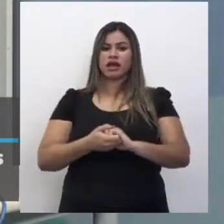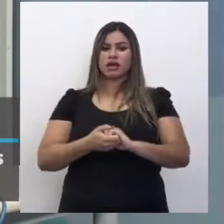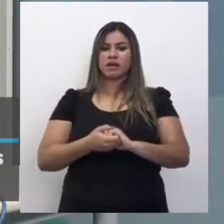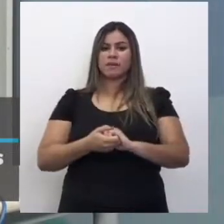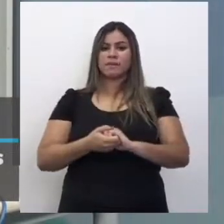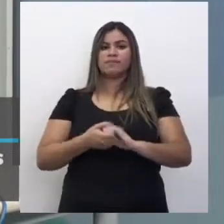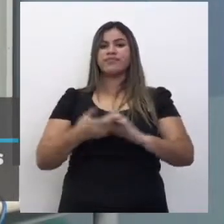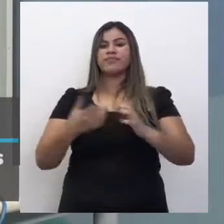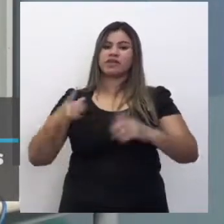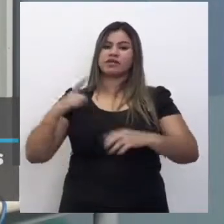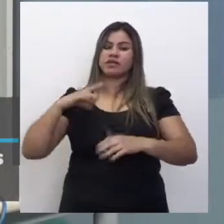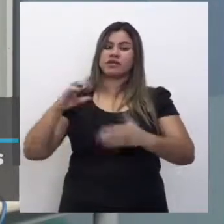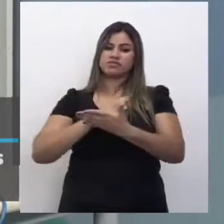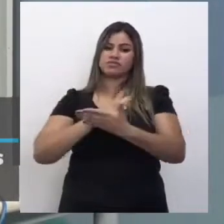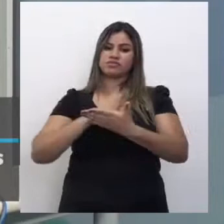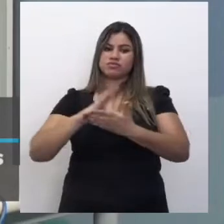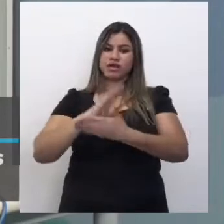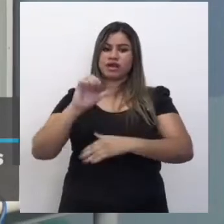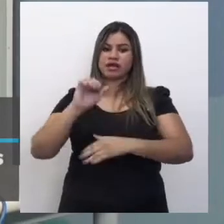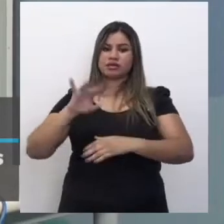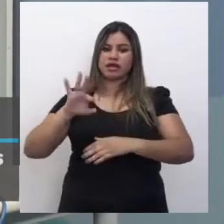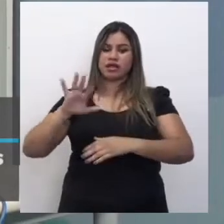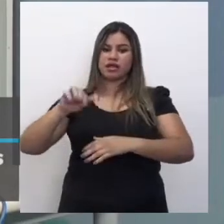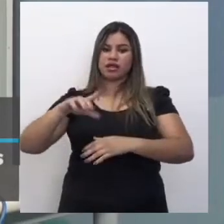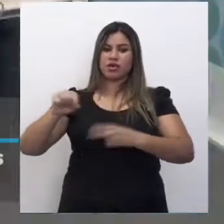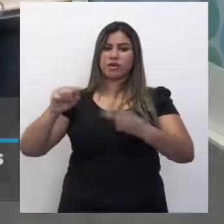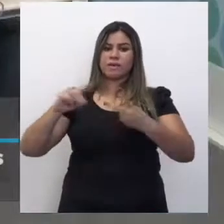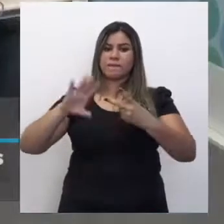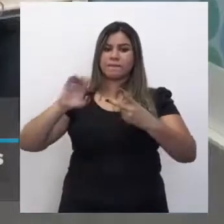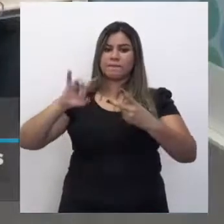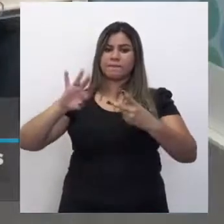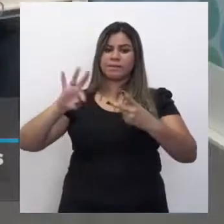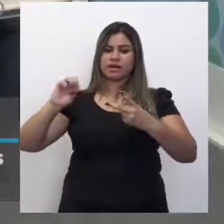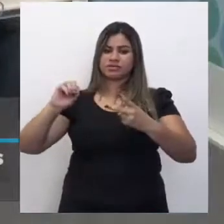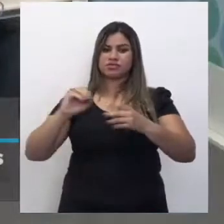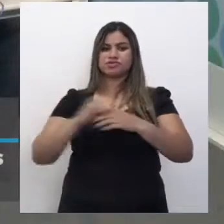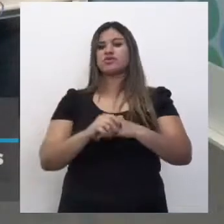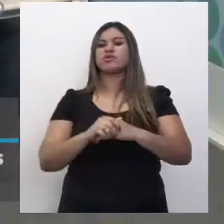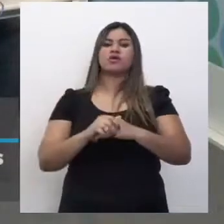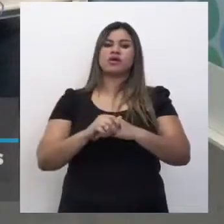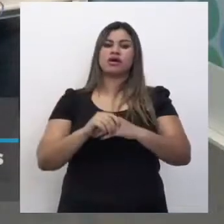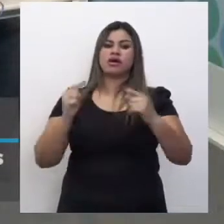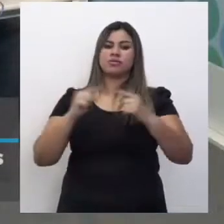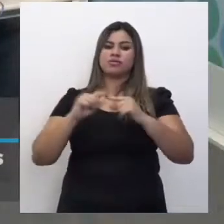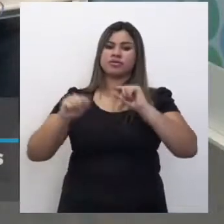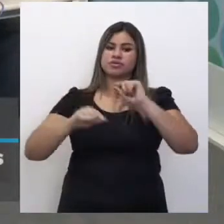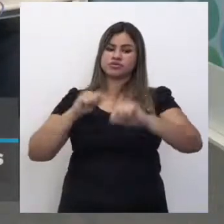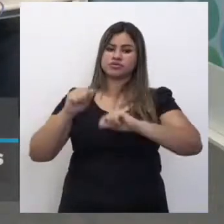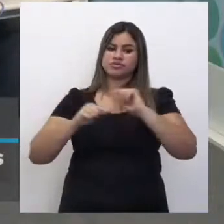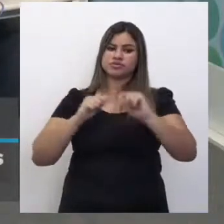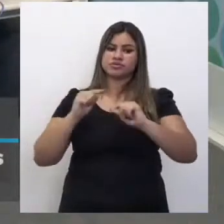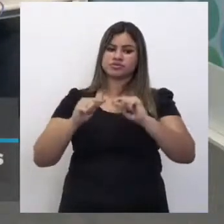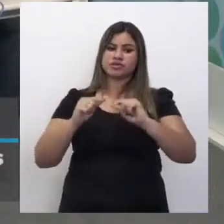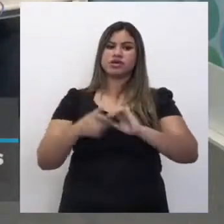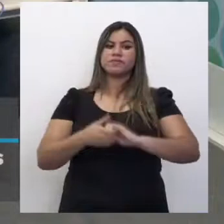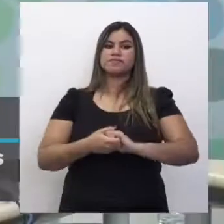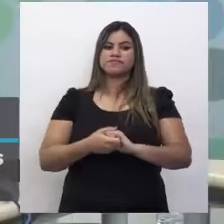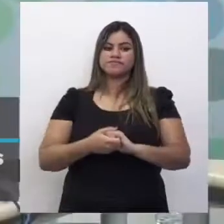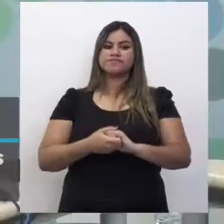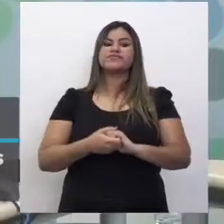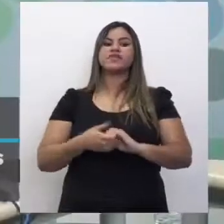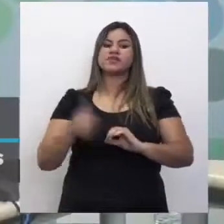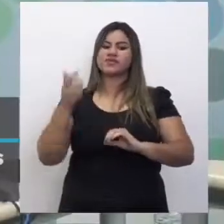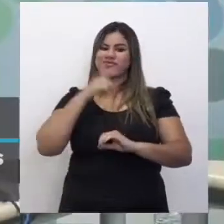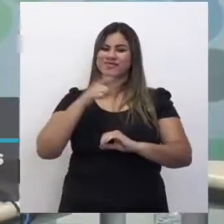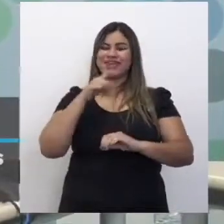com os catalães, né, contra os povos bascos aí. Aí, momento de integração, interdisciplinaridade com geografia, é garantindo na aula